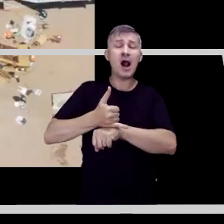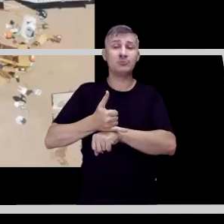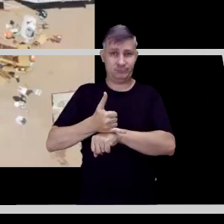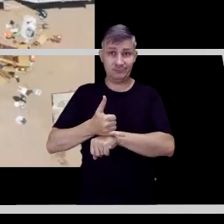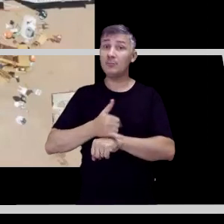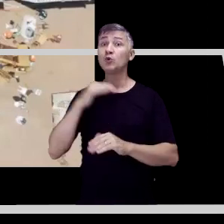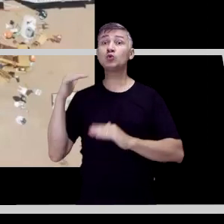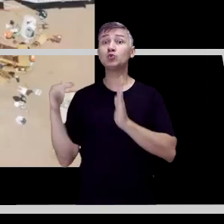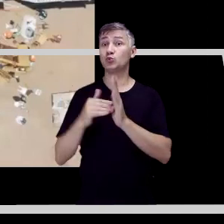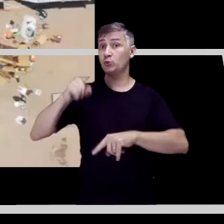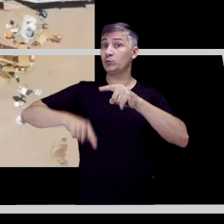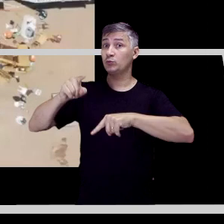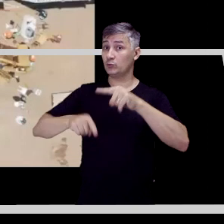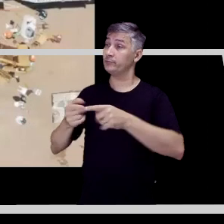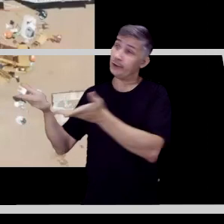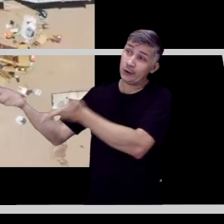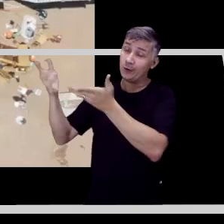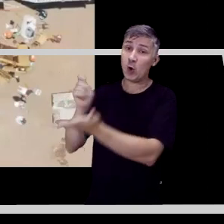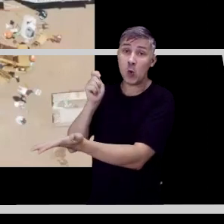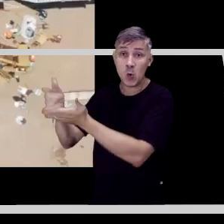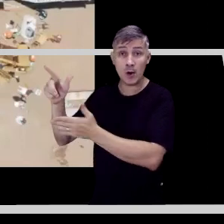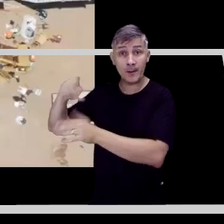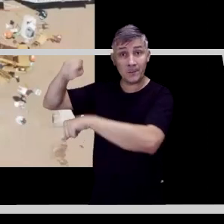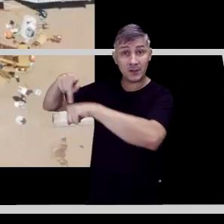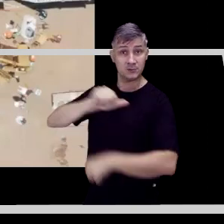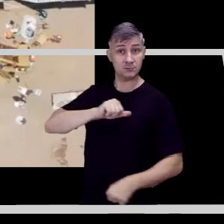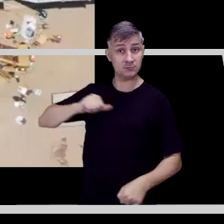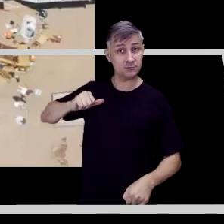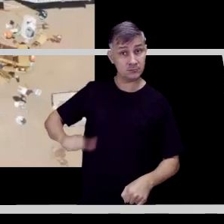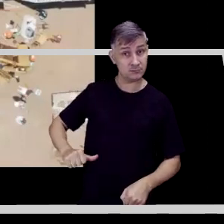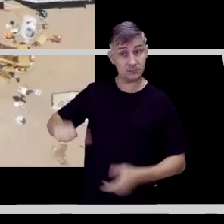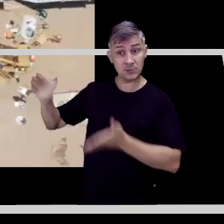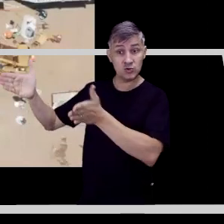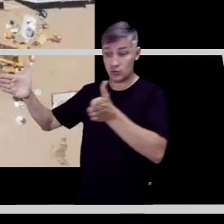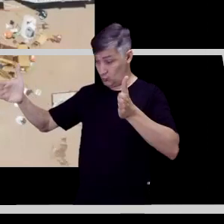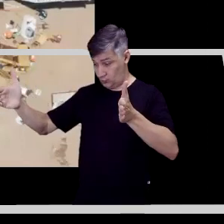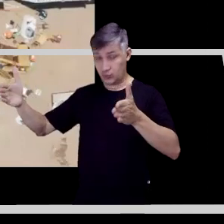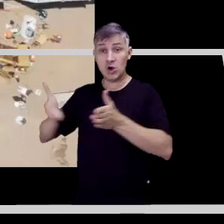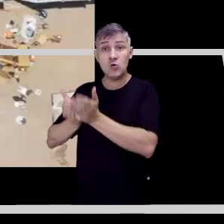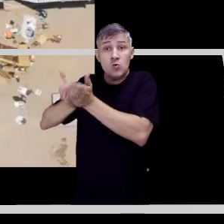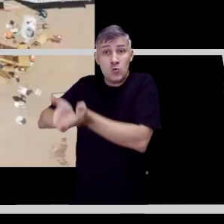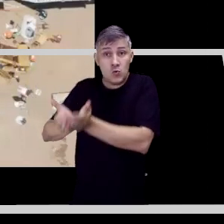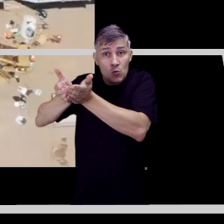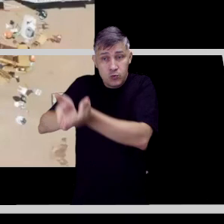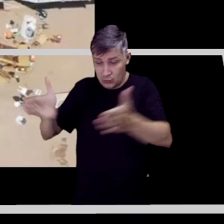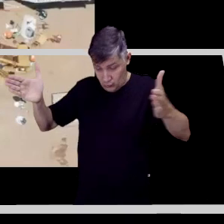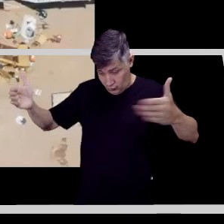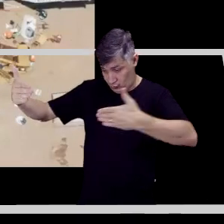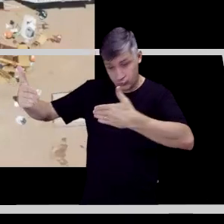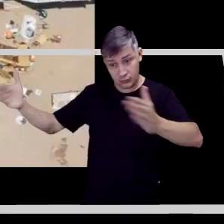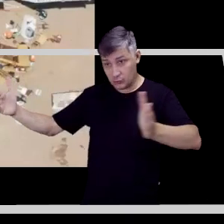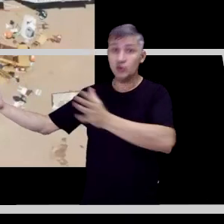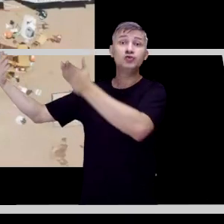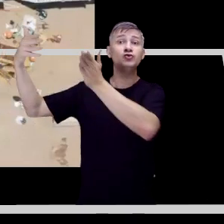aço e todos os componentes foram importados da China e vieram em mais de um navio em container, não?